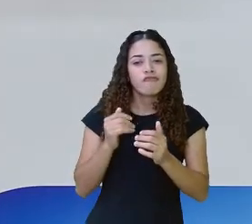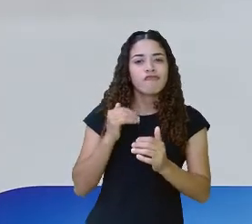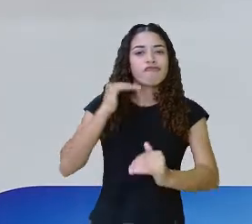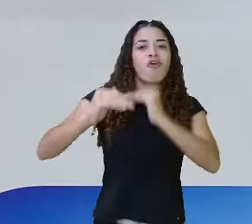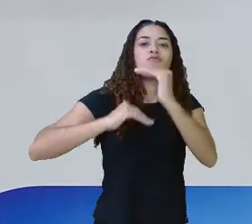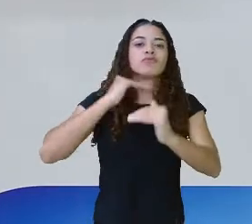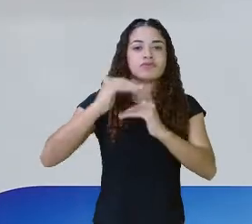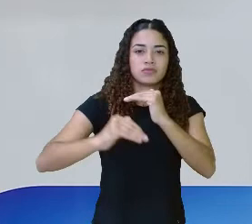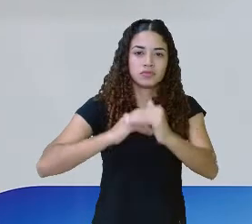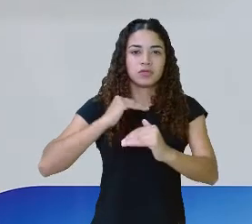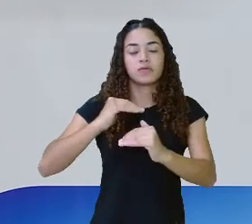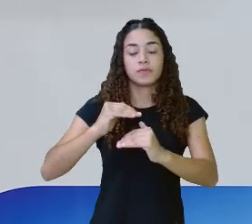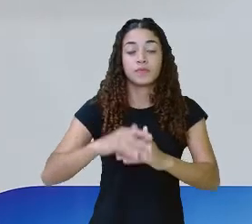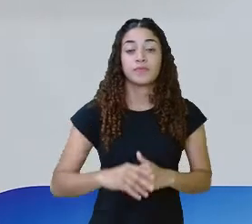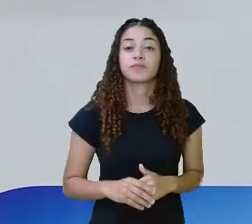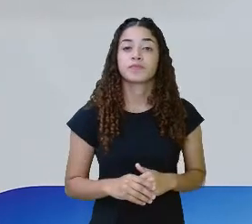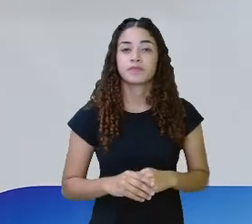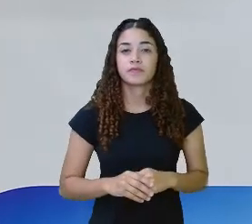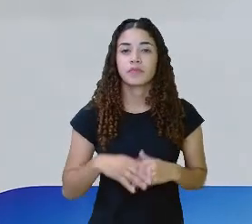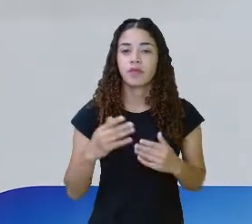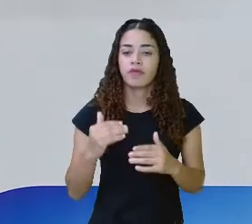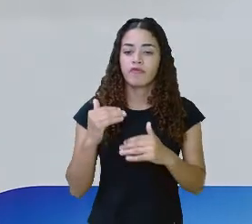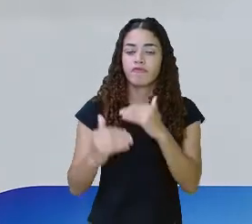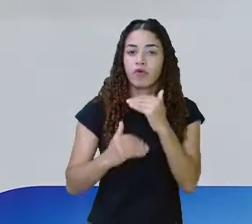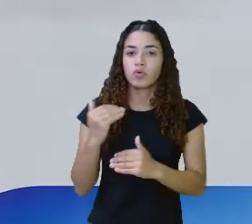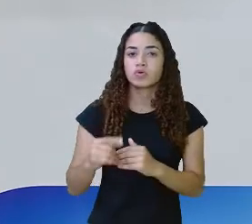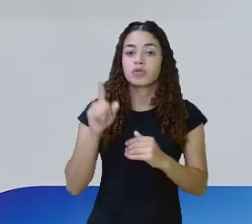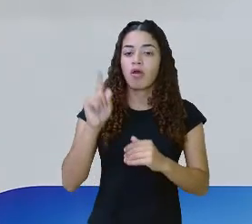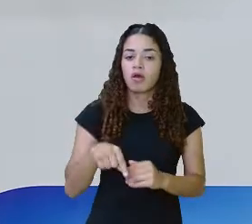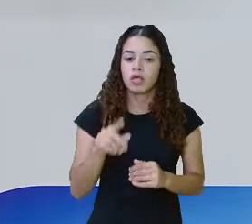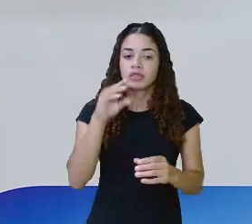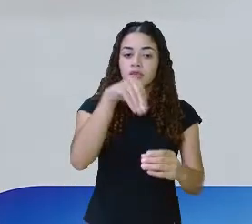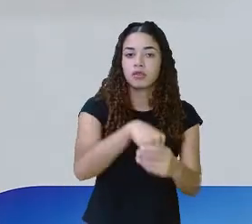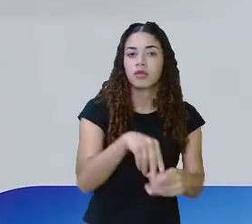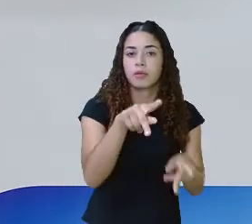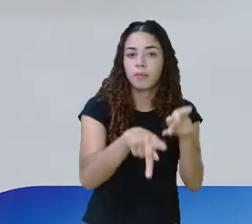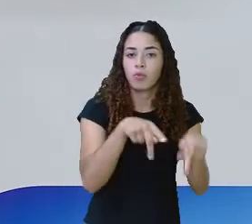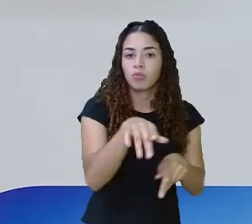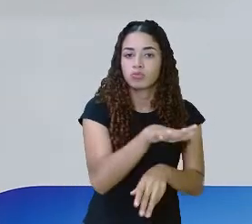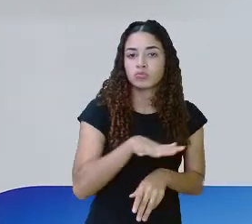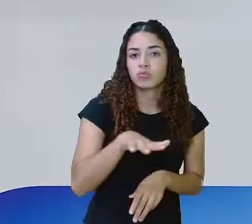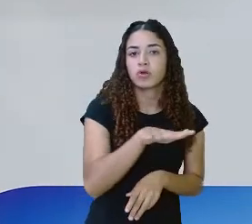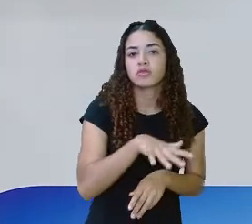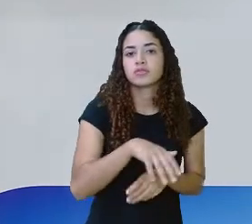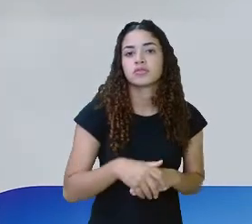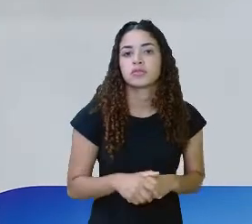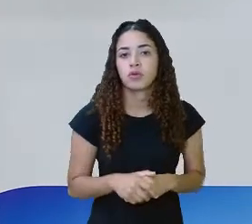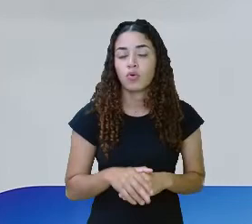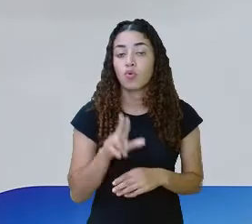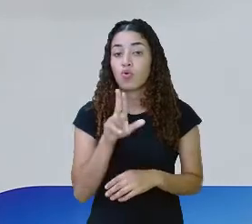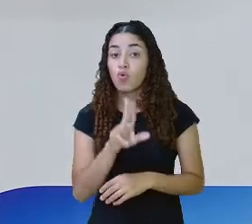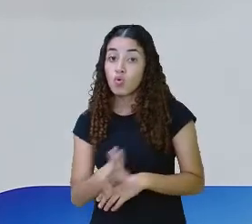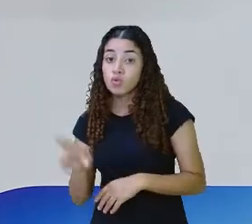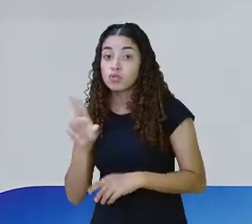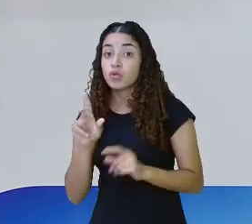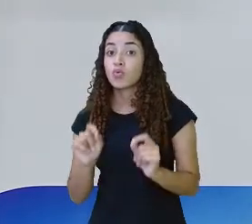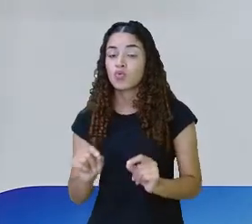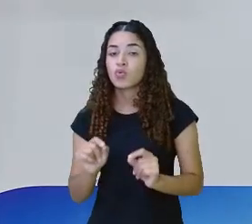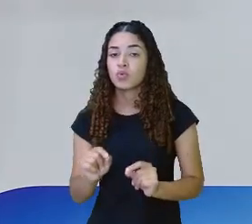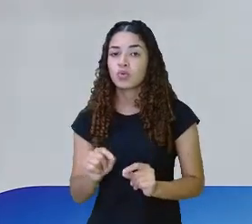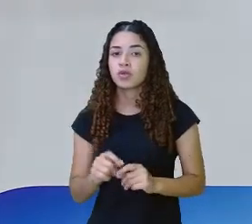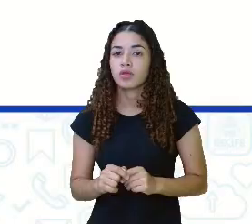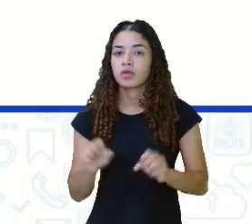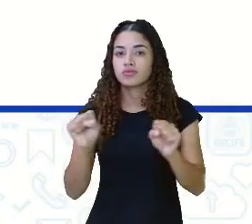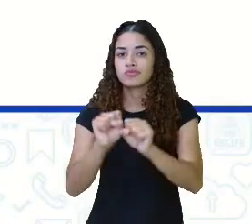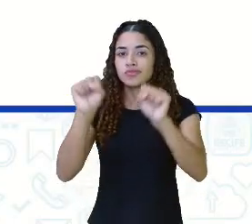não é isso? Então, a evolução, ela age sobre as populações, utilizando esse sistema aqui